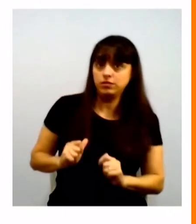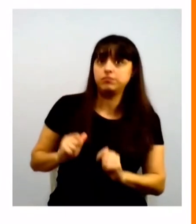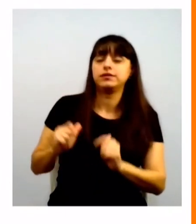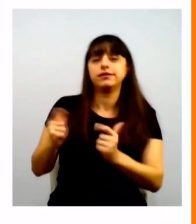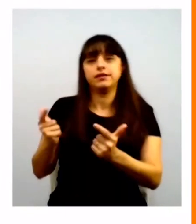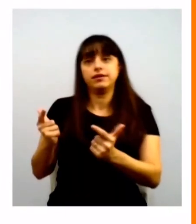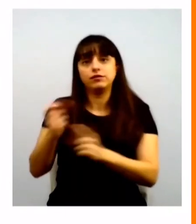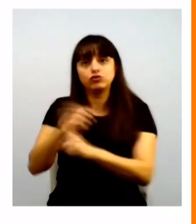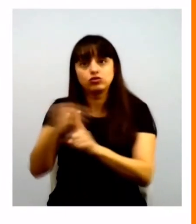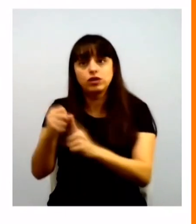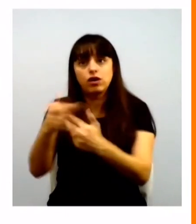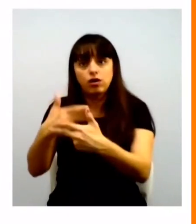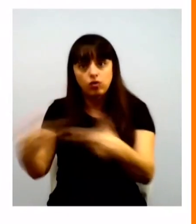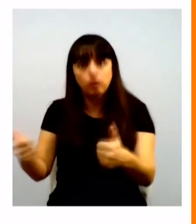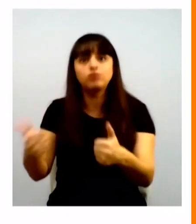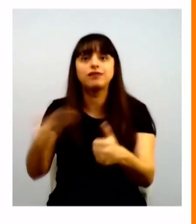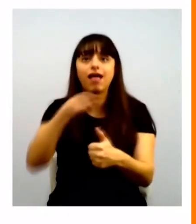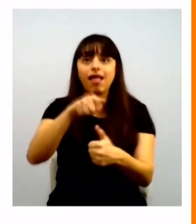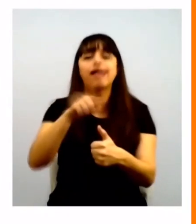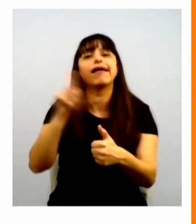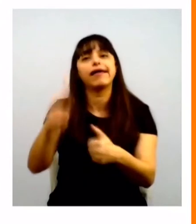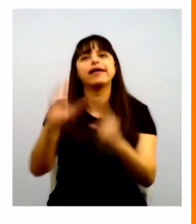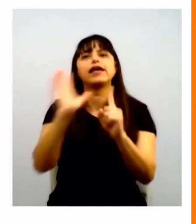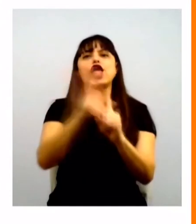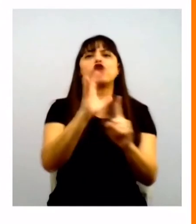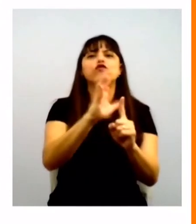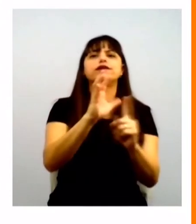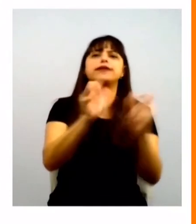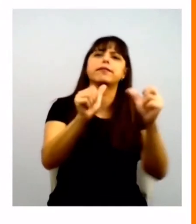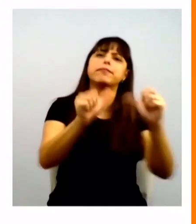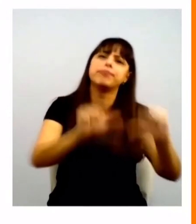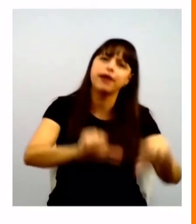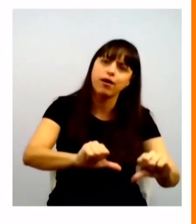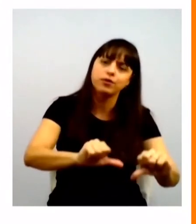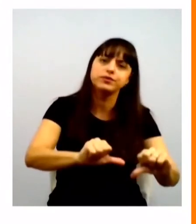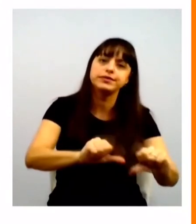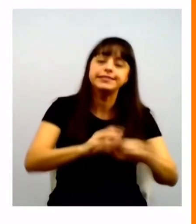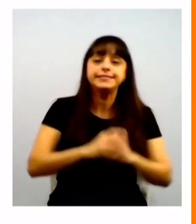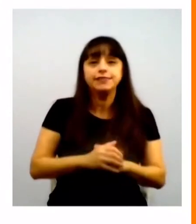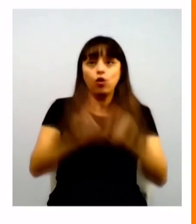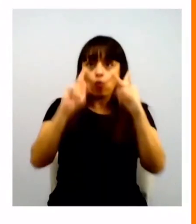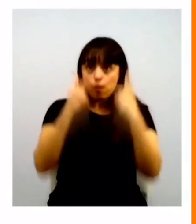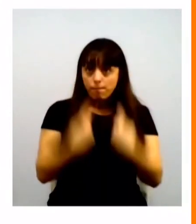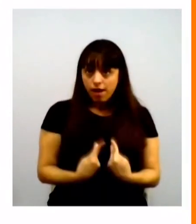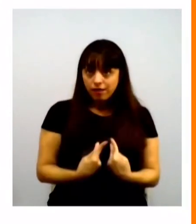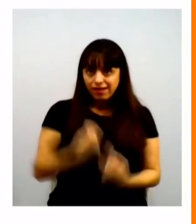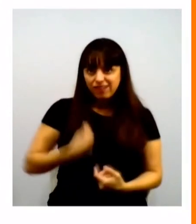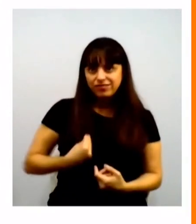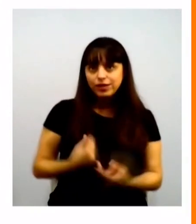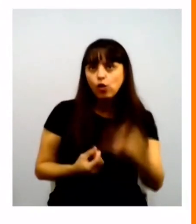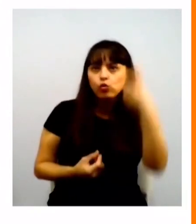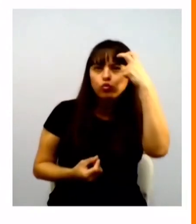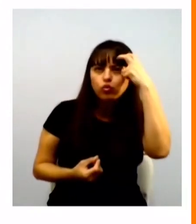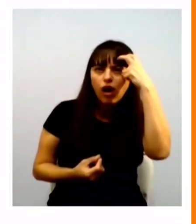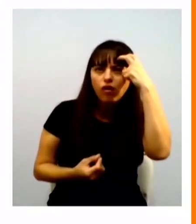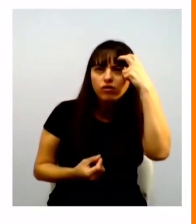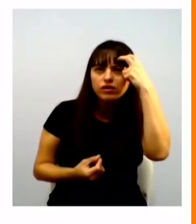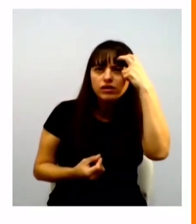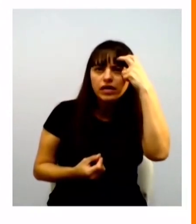cidadãos, uma vida cultural normal. a um cidadão não pode ter uma vida cultural se está ingressado a um hospital